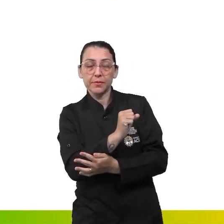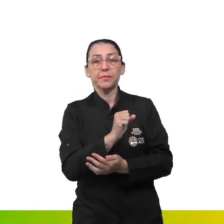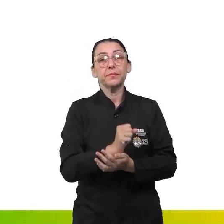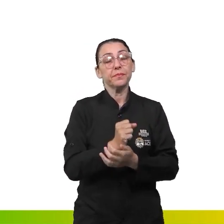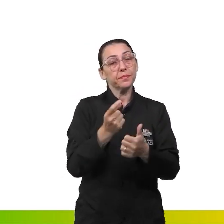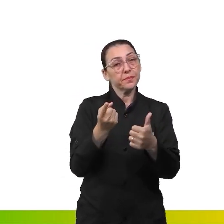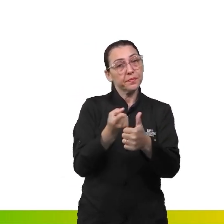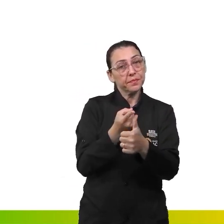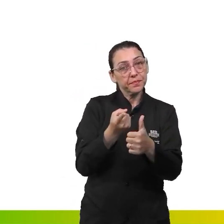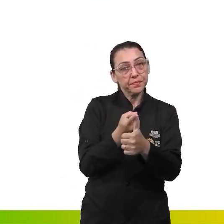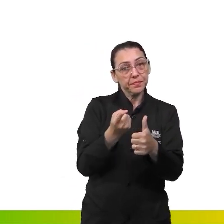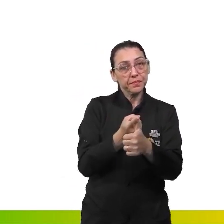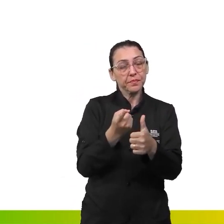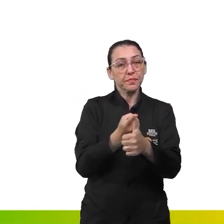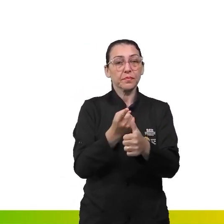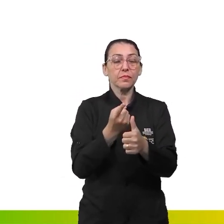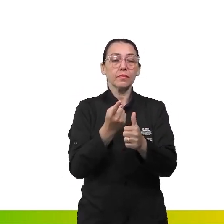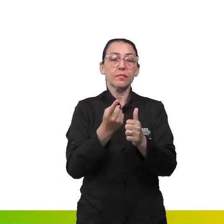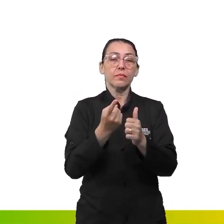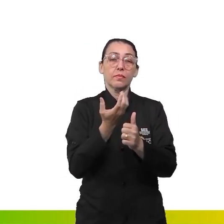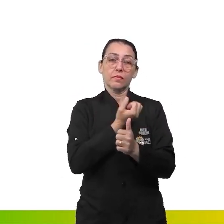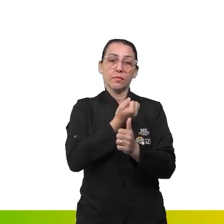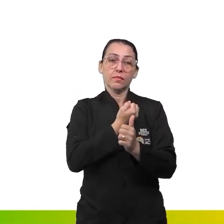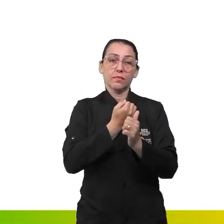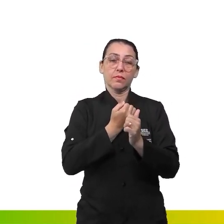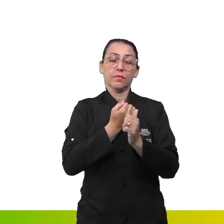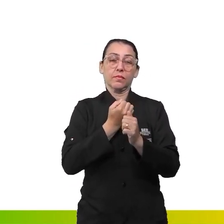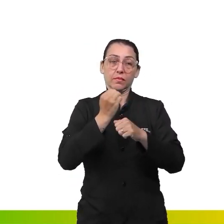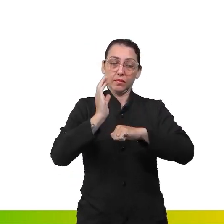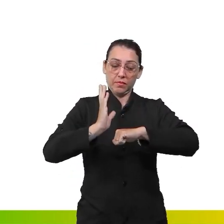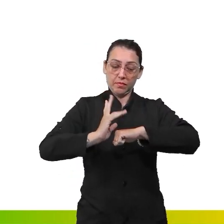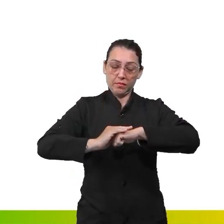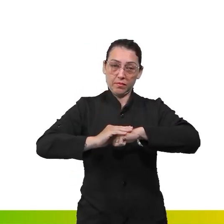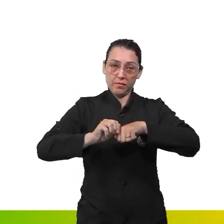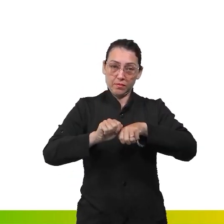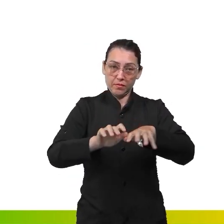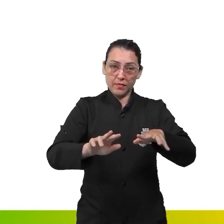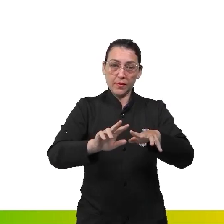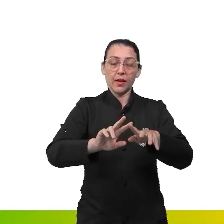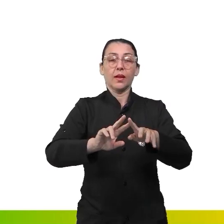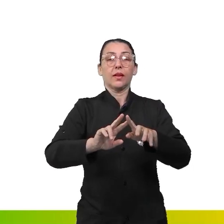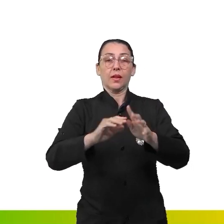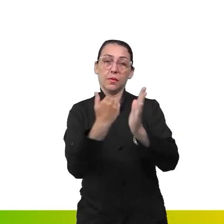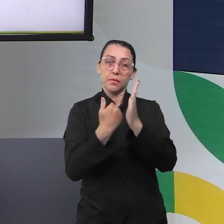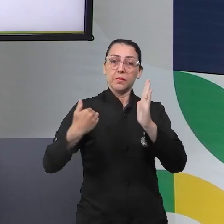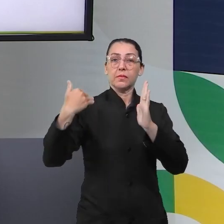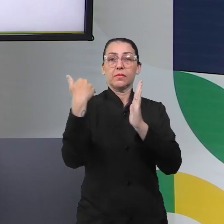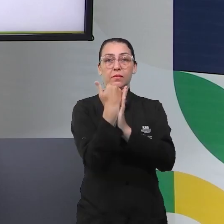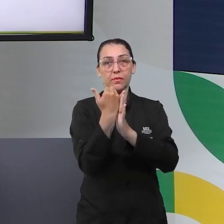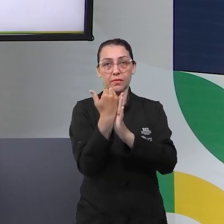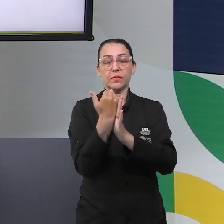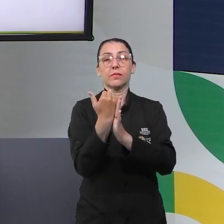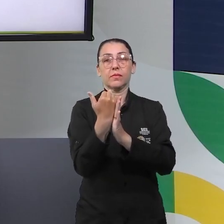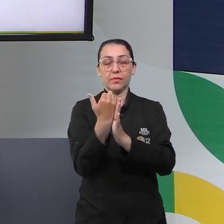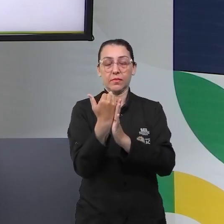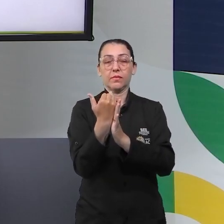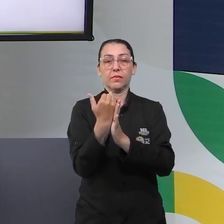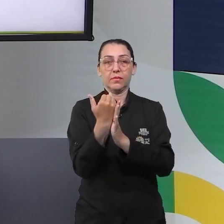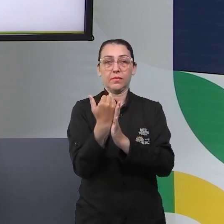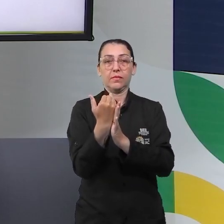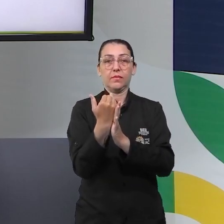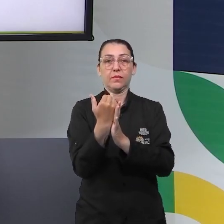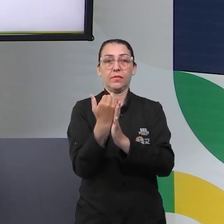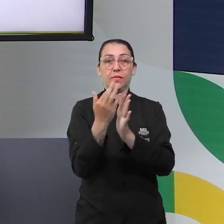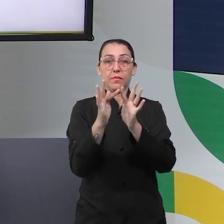Como exemplo, o número de casos de uma epidemia que dobra a cada dia é uma aplicação de uma